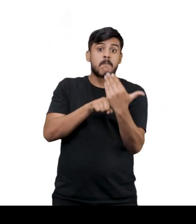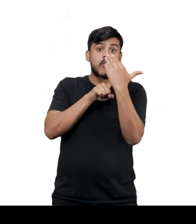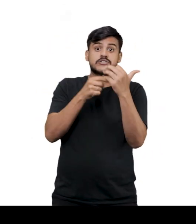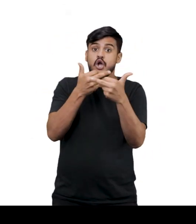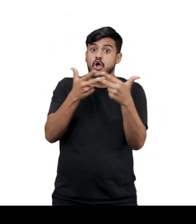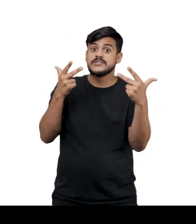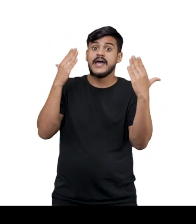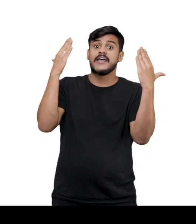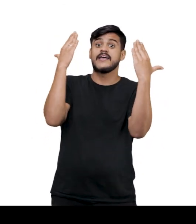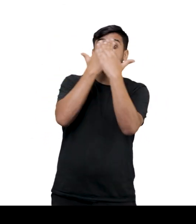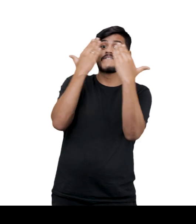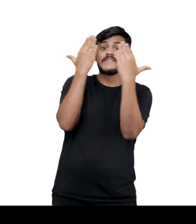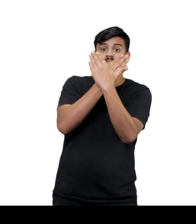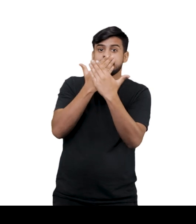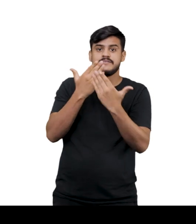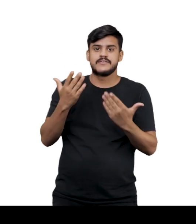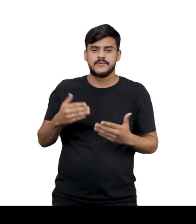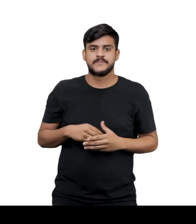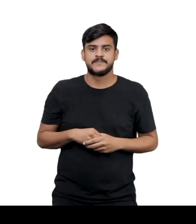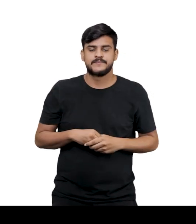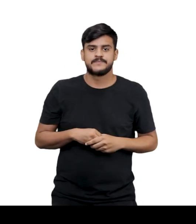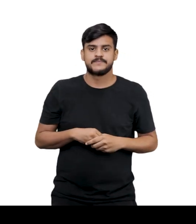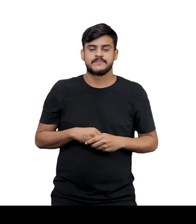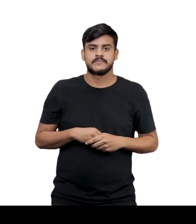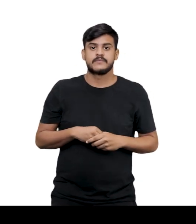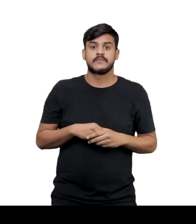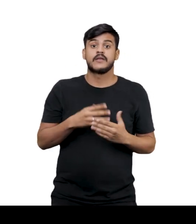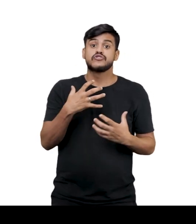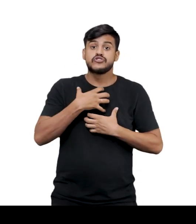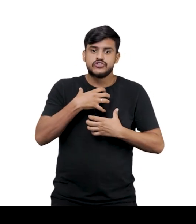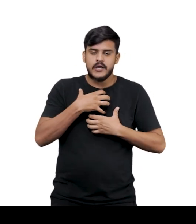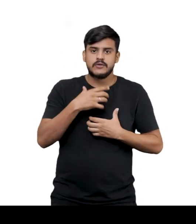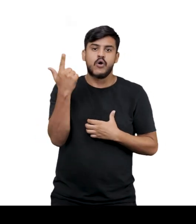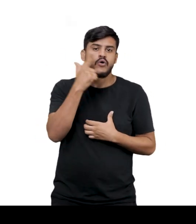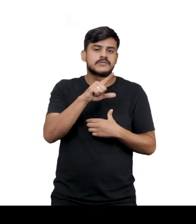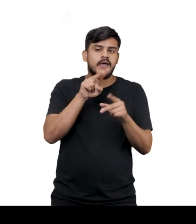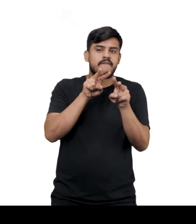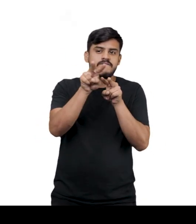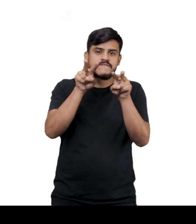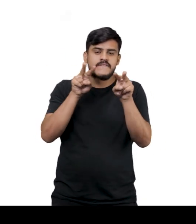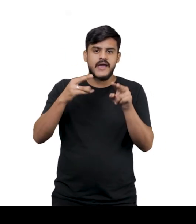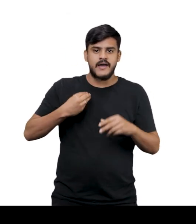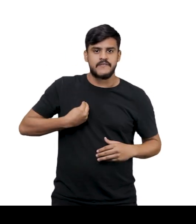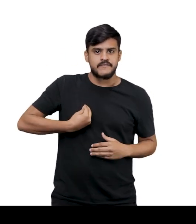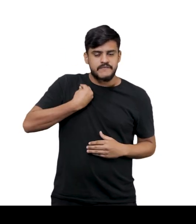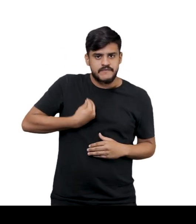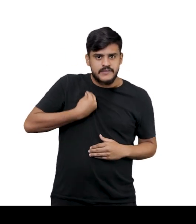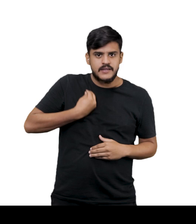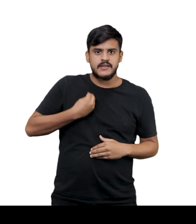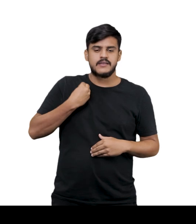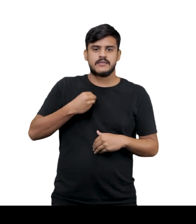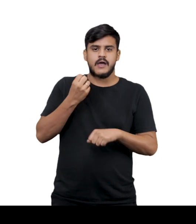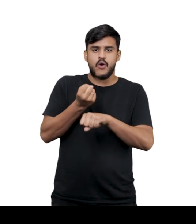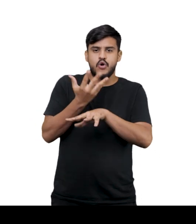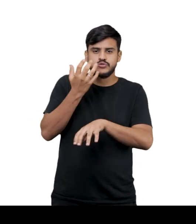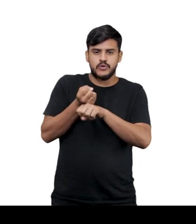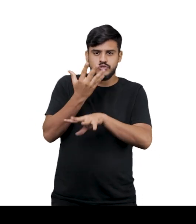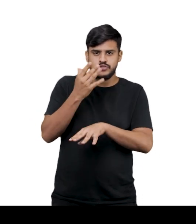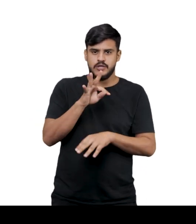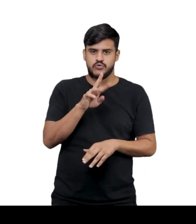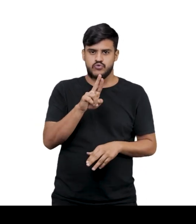experiência revelam o invisível que se esconde aos olhos. São modos de visualização da existência e